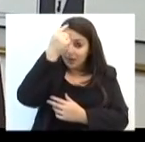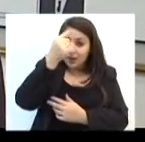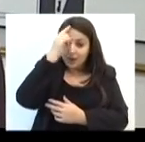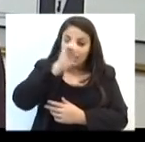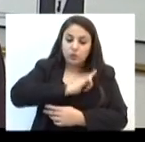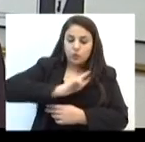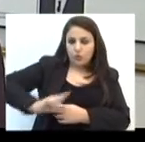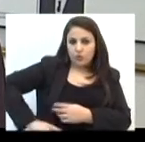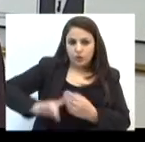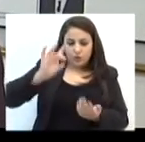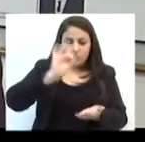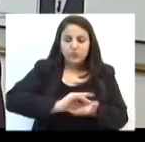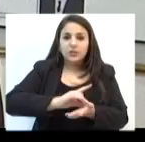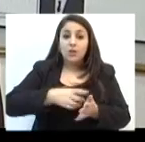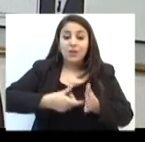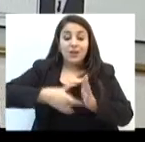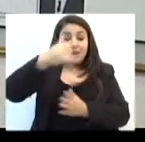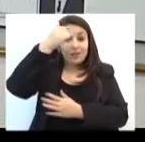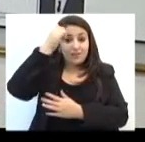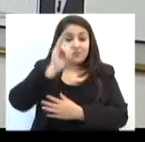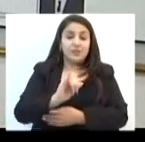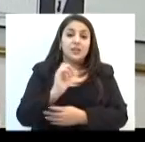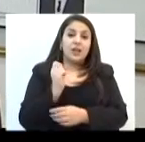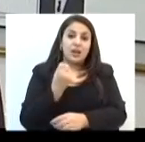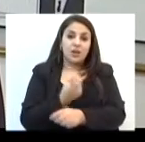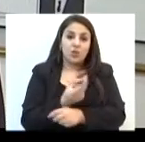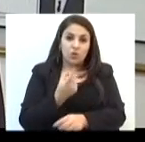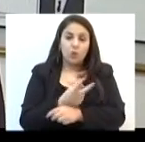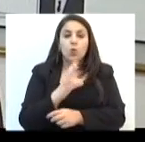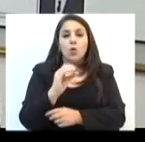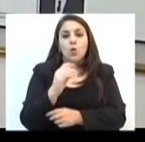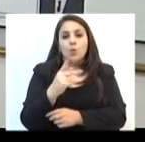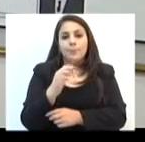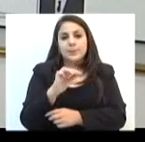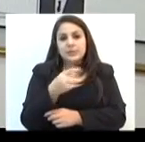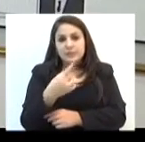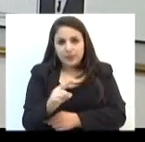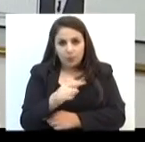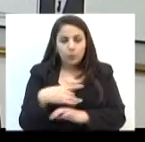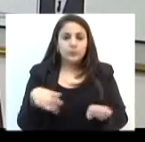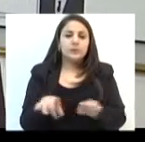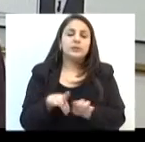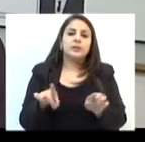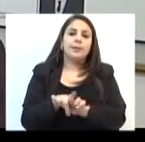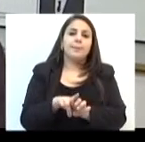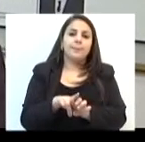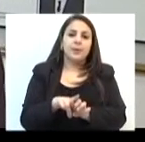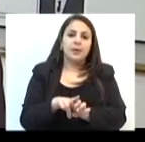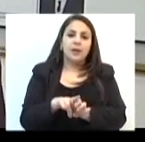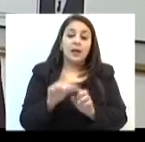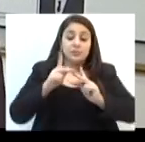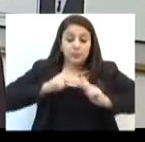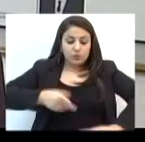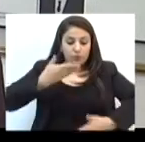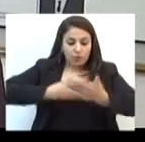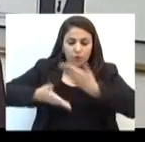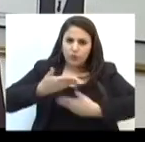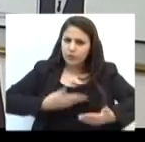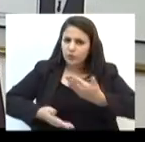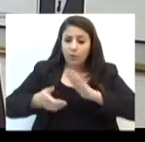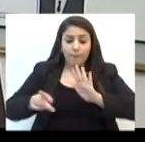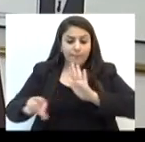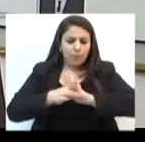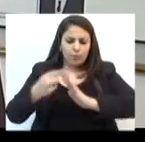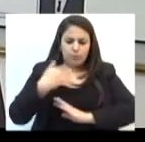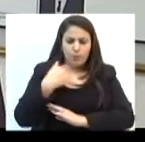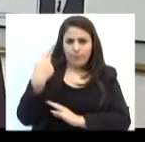é realmente atacar e combater a corrupção, doa em quem doer. Aqueles envolvidos que